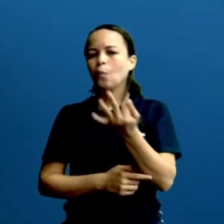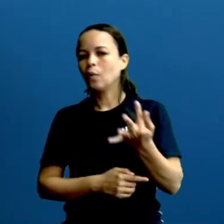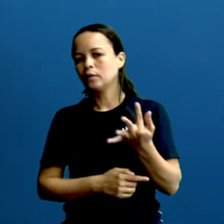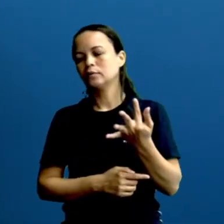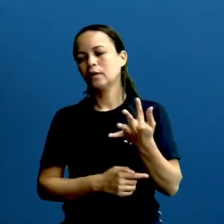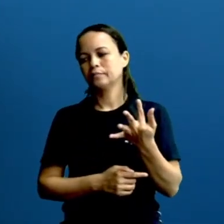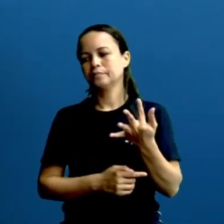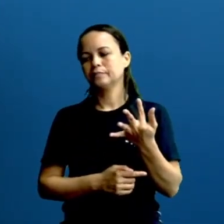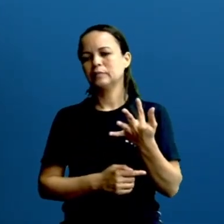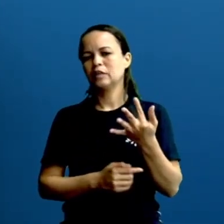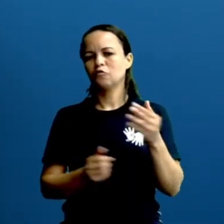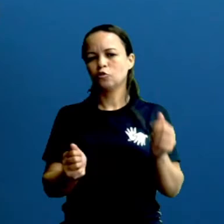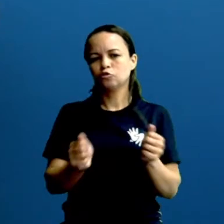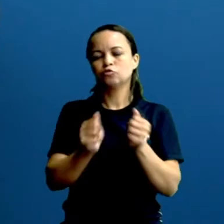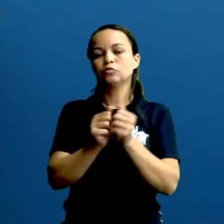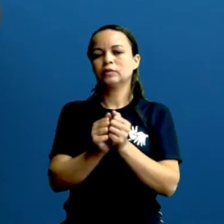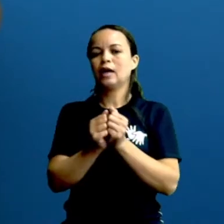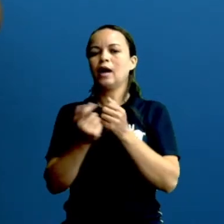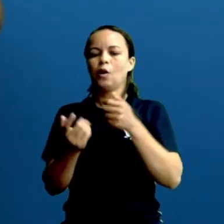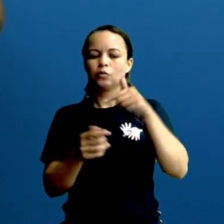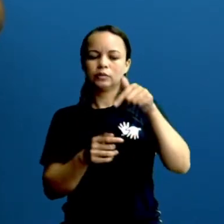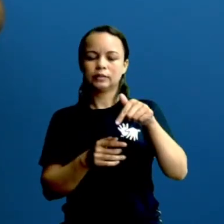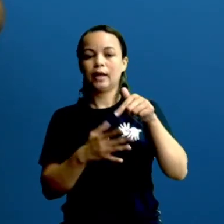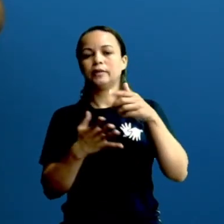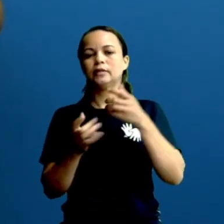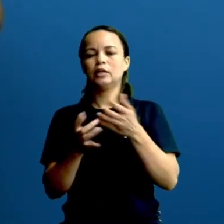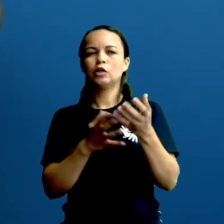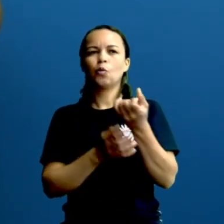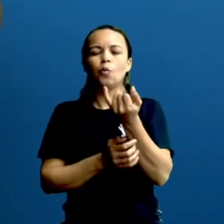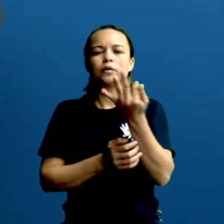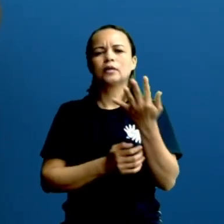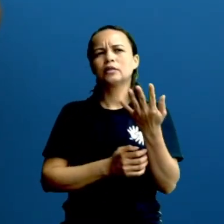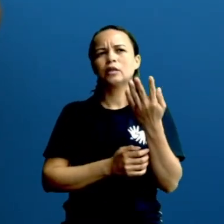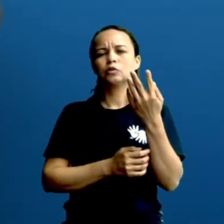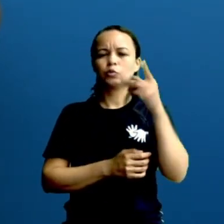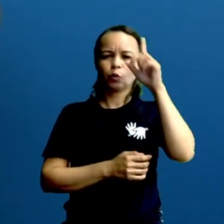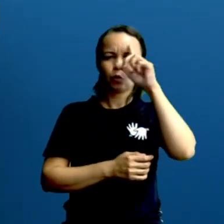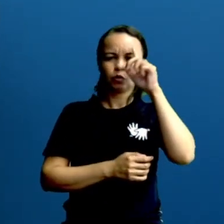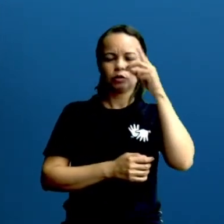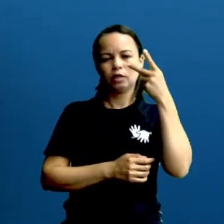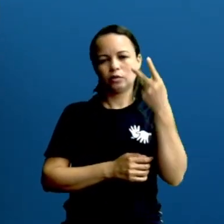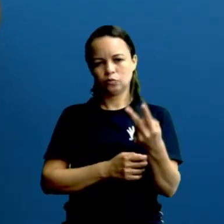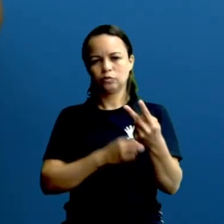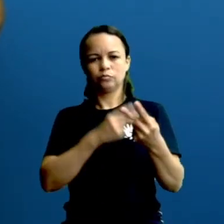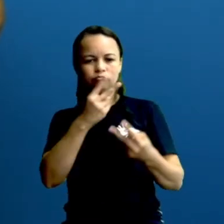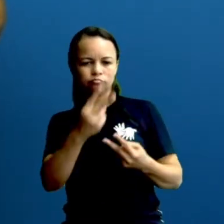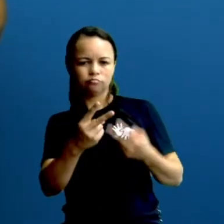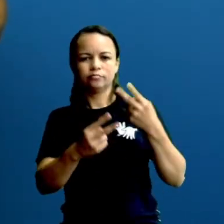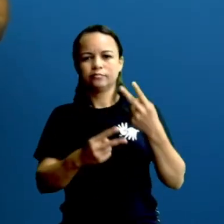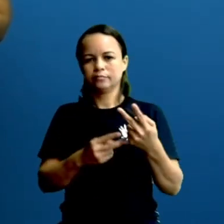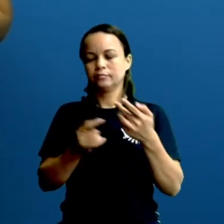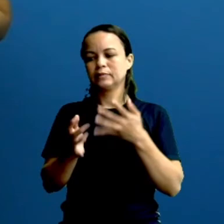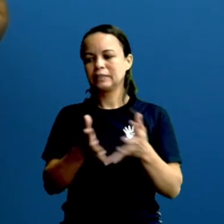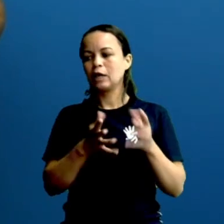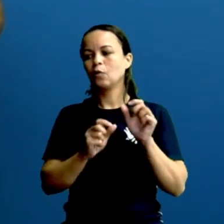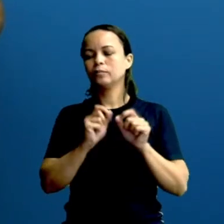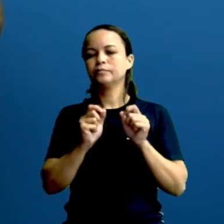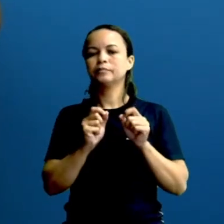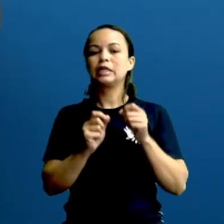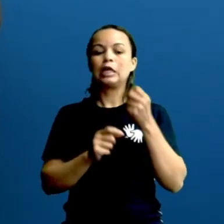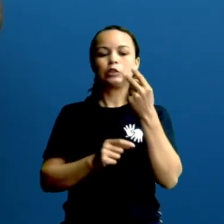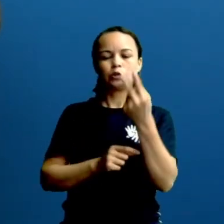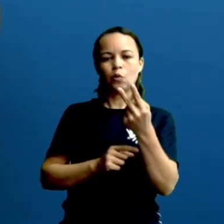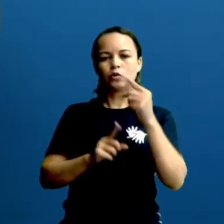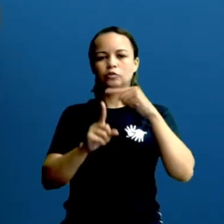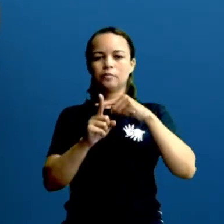semana e eu vou fazer a contagem das bananinhas. Eu sei que ela come 2 bananinhas, né? Então, vai ser